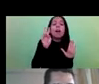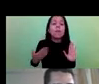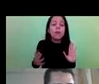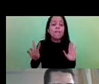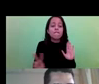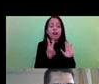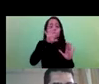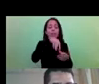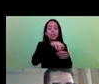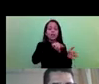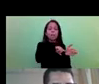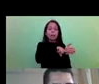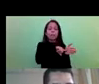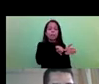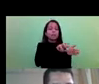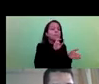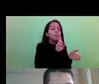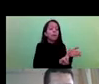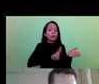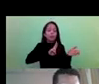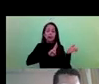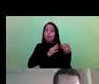educacionais, nas nossas pesquisas?